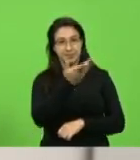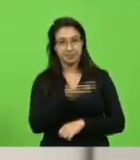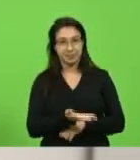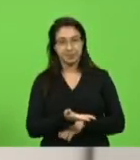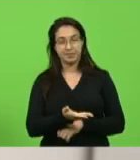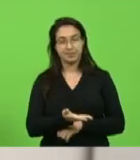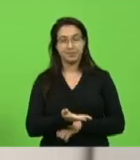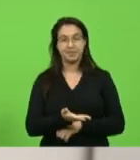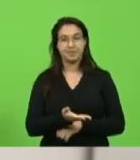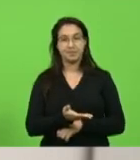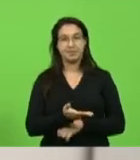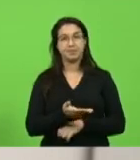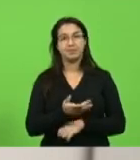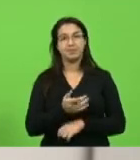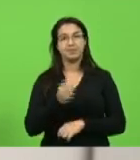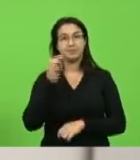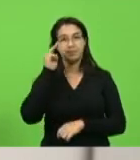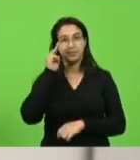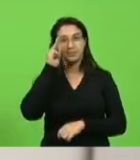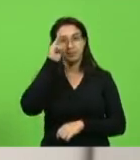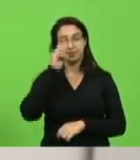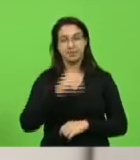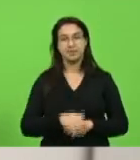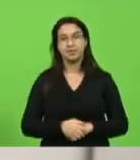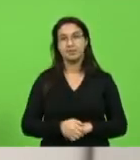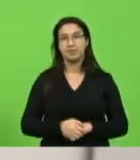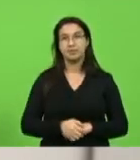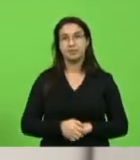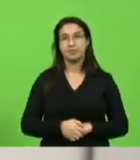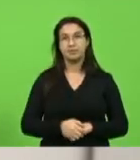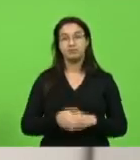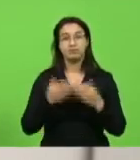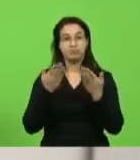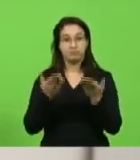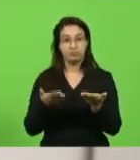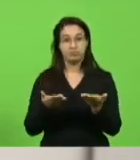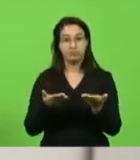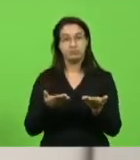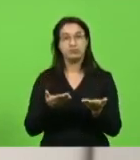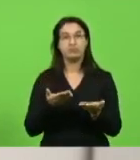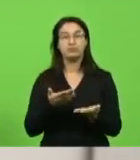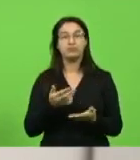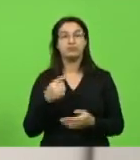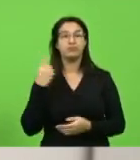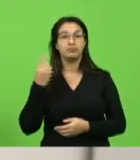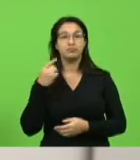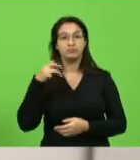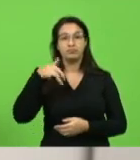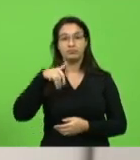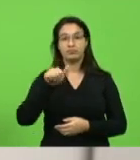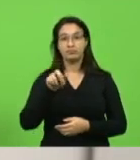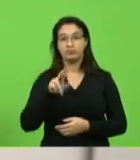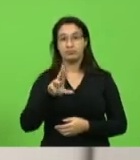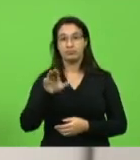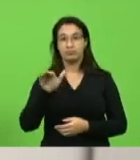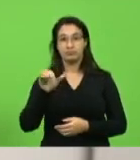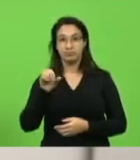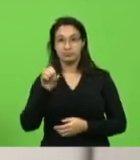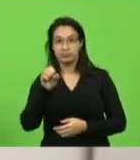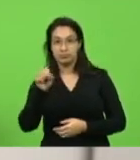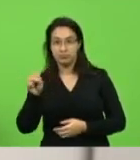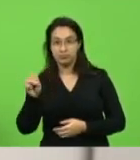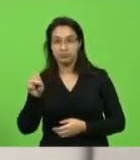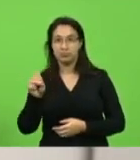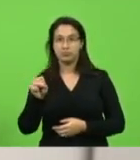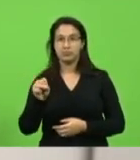eu faço uma ressalva ao advogado Dr. Marcos Fay Probst, querendo dizer que